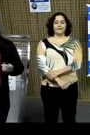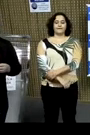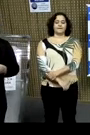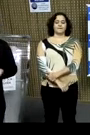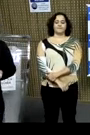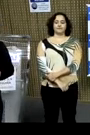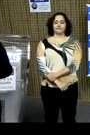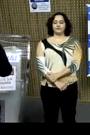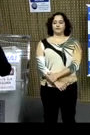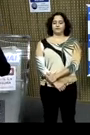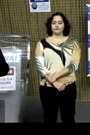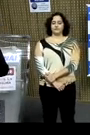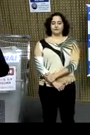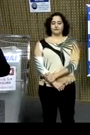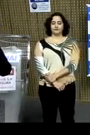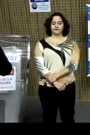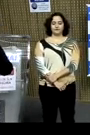E, após a discussão, a gente